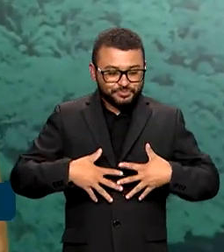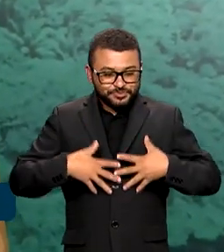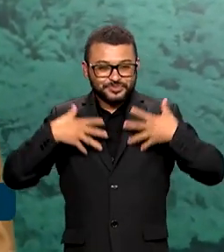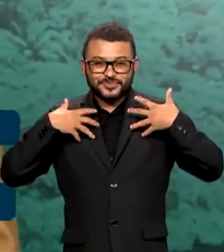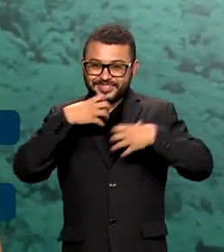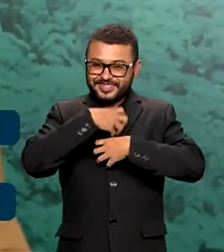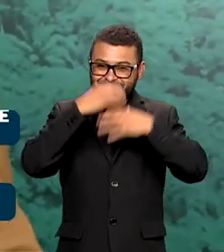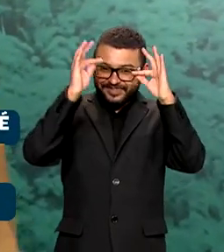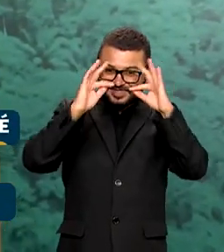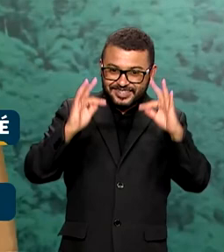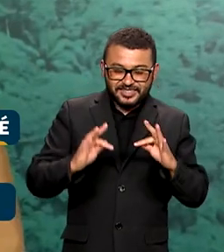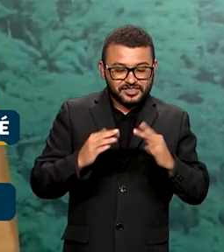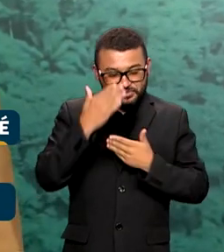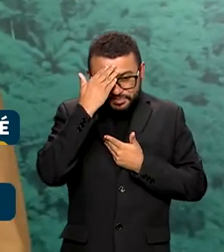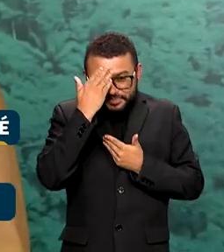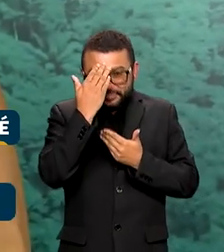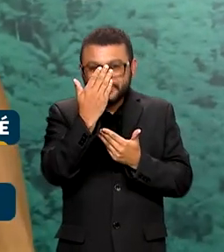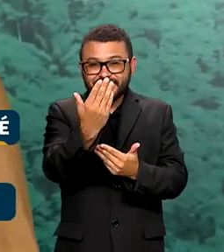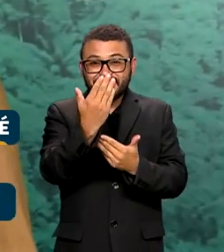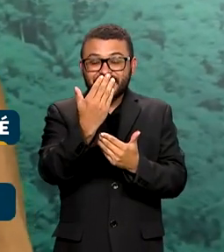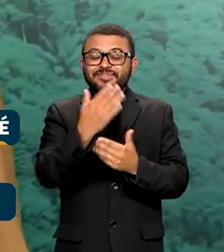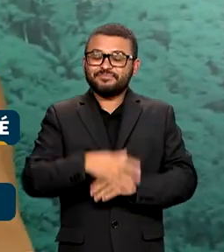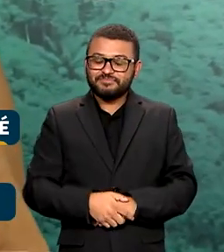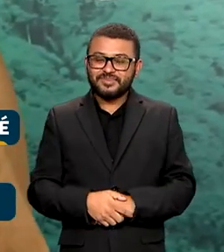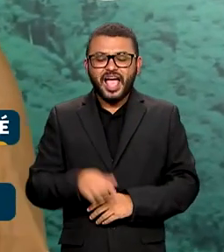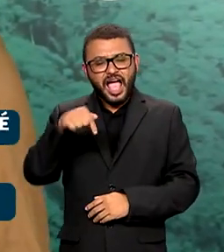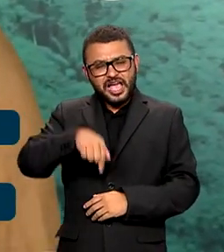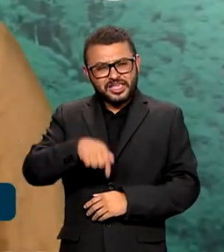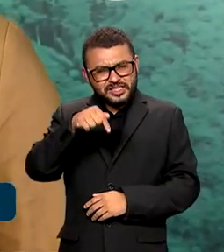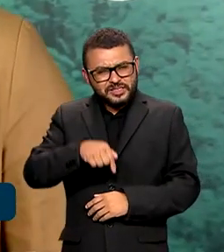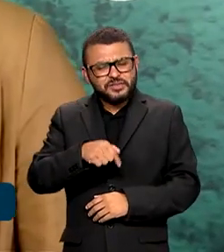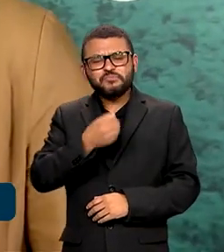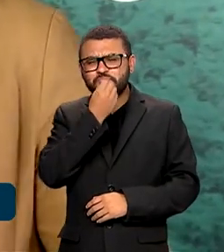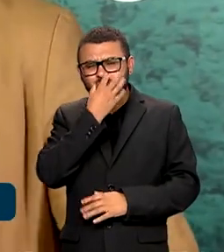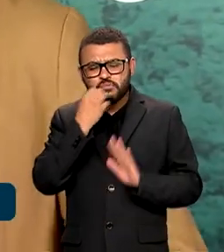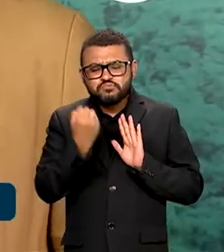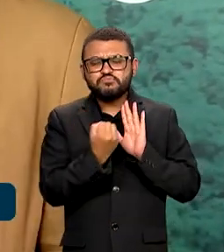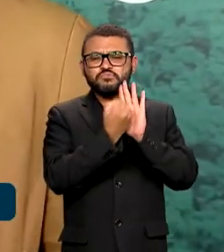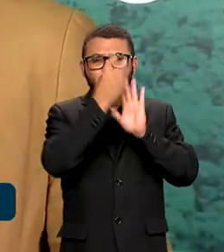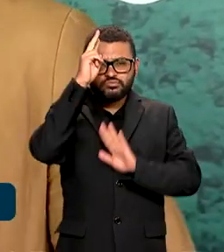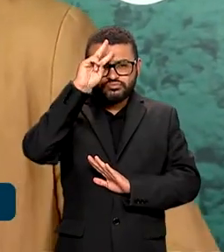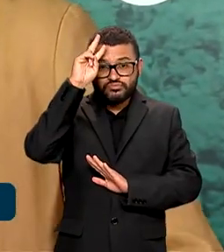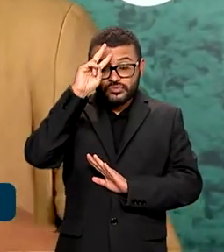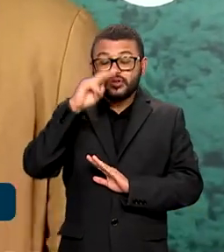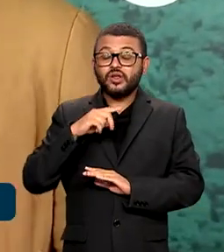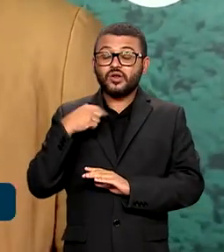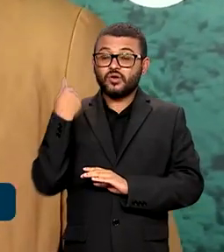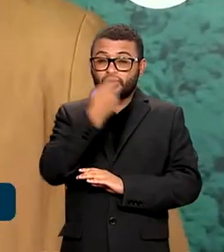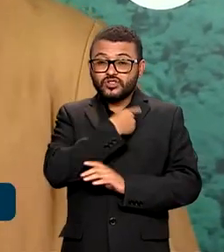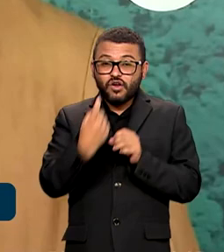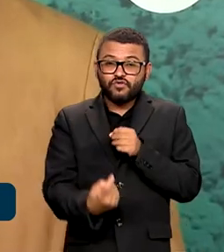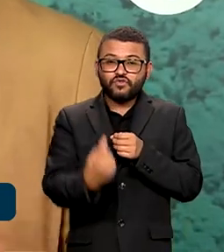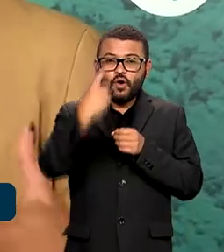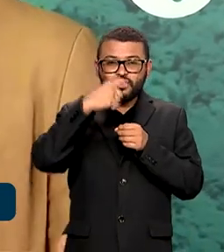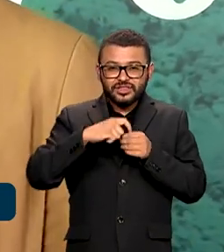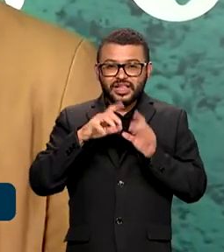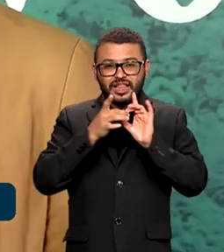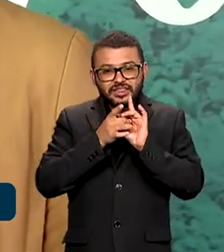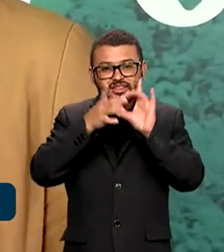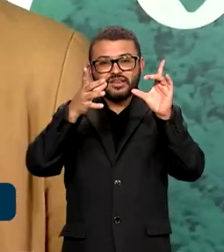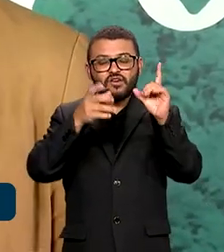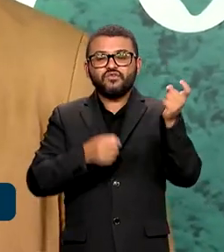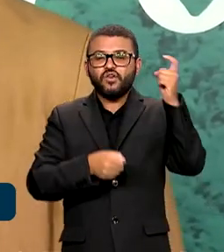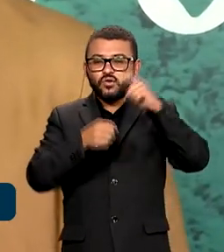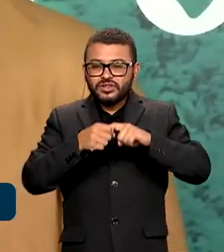vocês. Muito obrigada. E é dizer que isso aqui é muito histórico, né? Eu acho que, primeiro de tudo, é a gente retomar a democracia, reestruturar o Ministério da